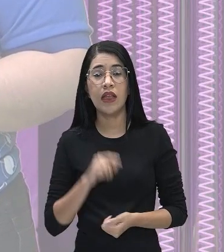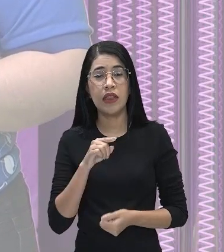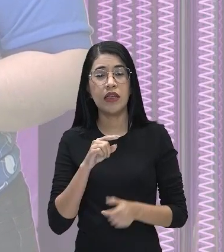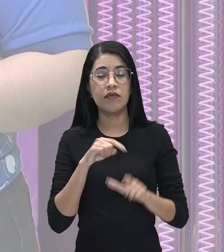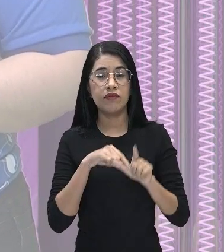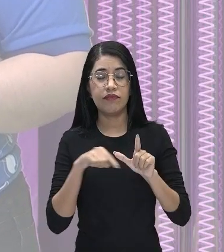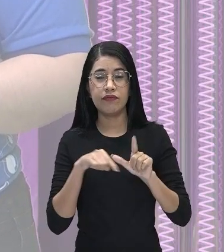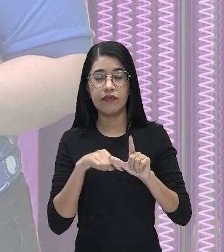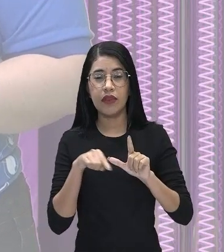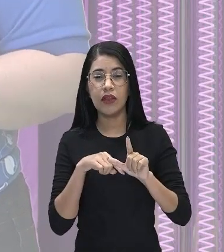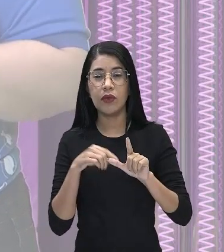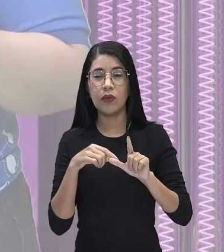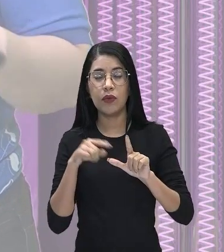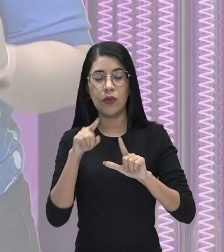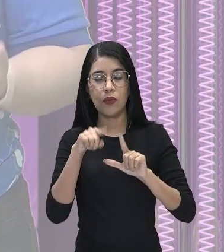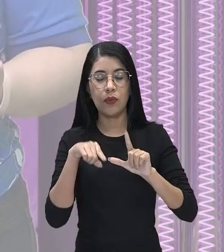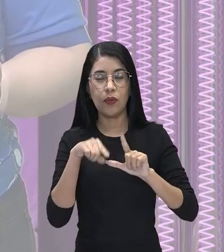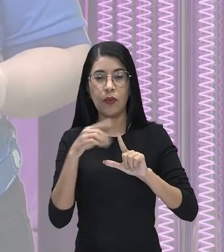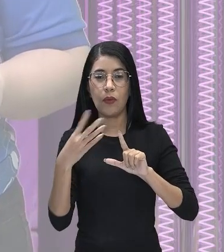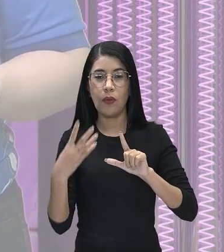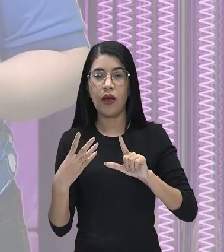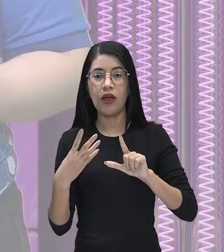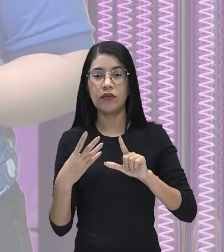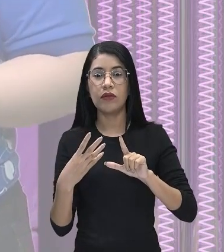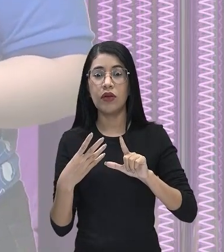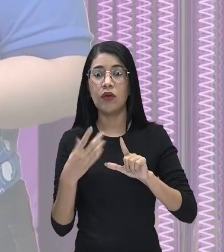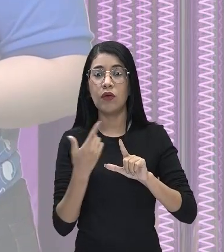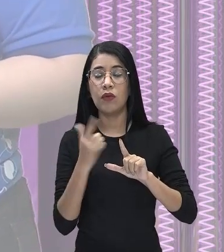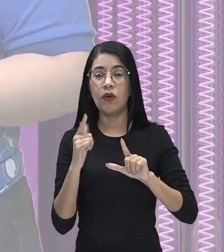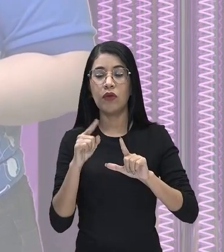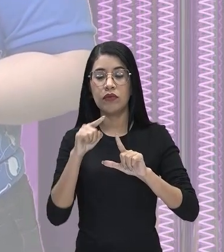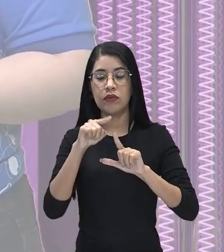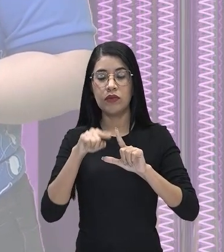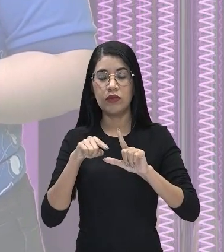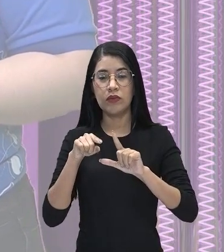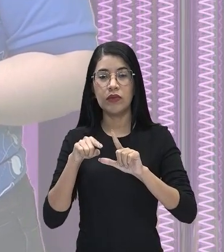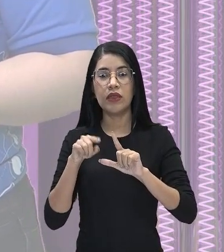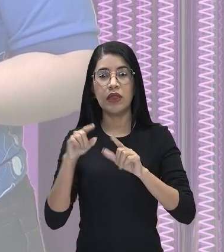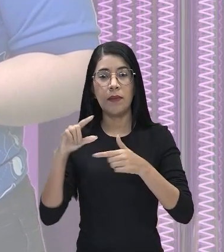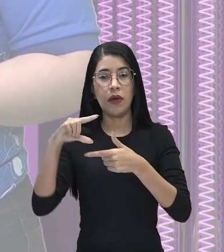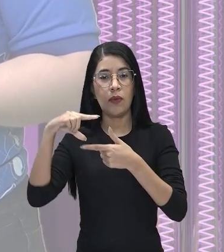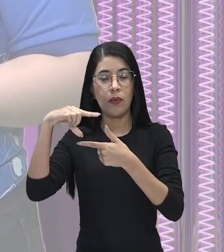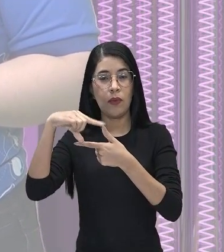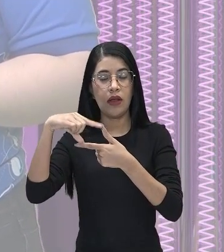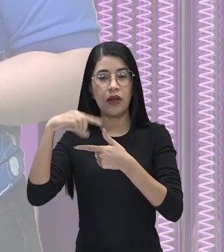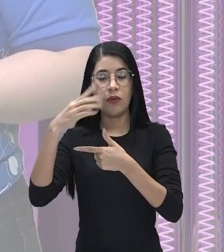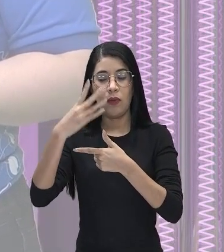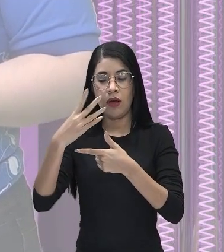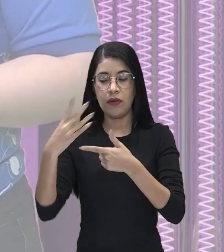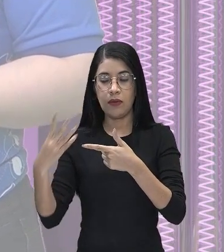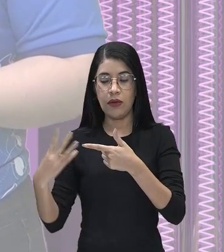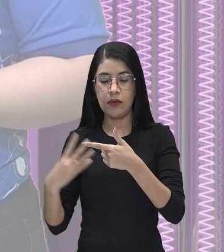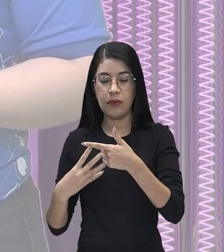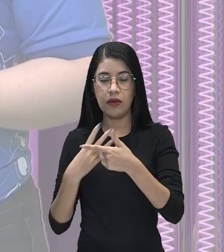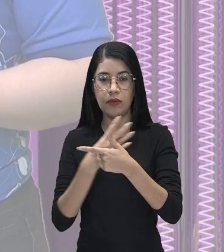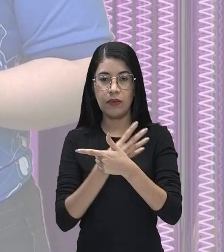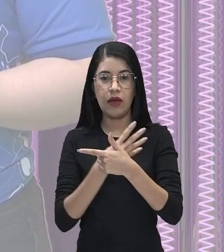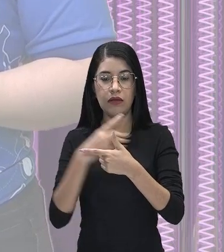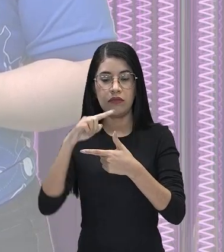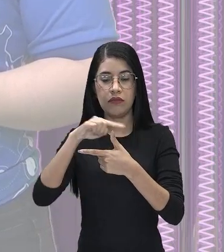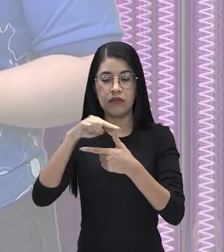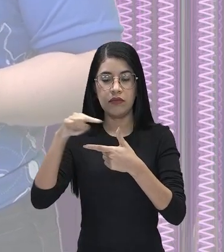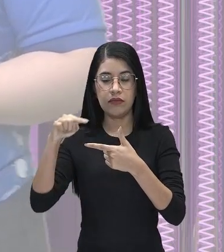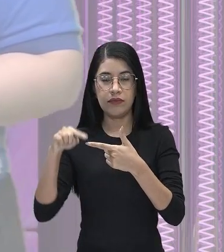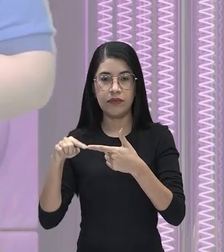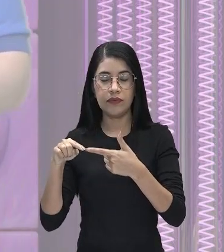eu vou desenhar um outro quadrado de lado 4, porque aqui o cateto mede 4, né? Então, eu tenho que desenhar